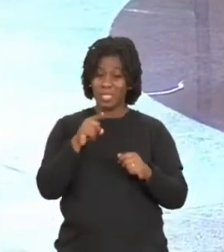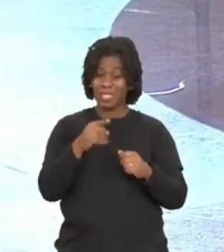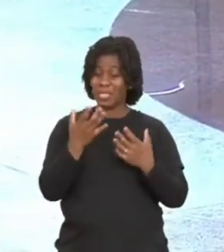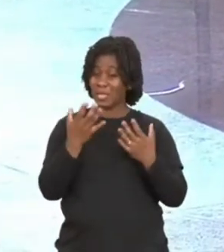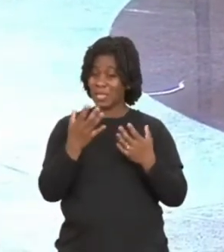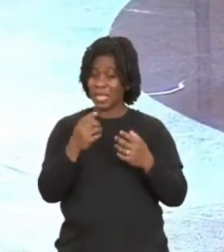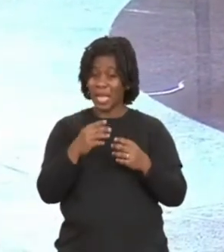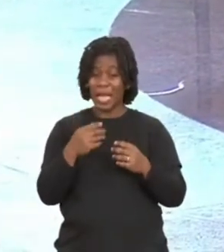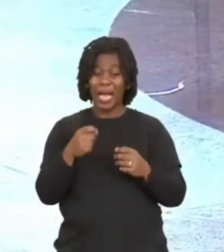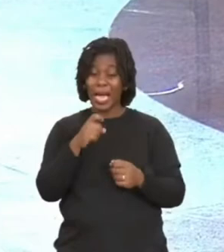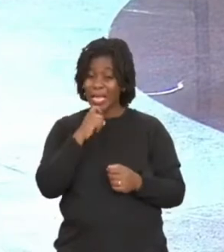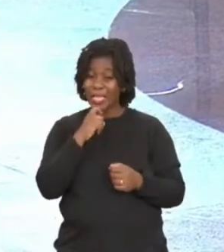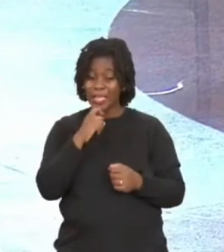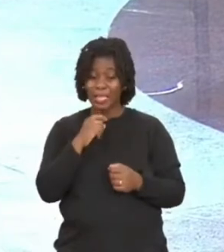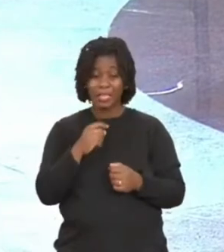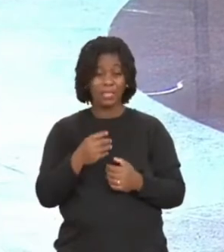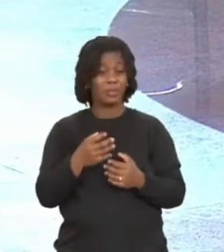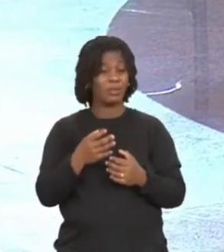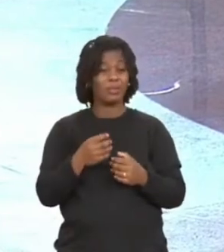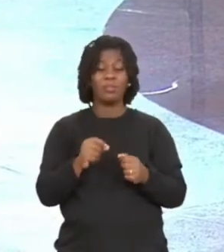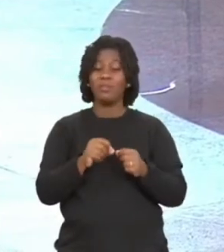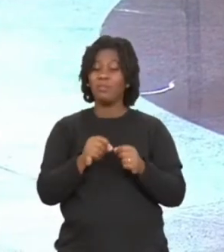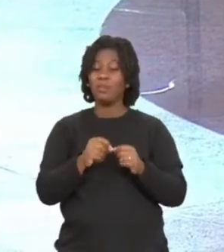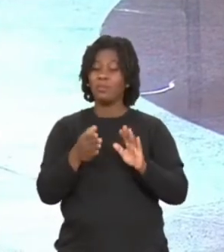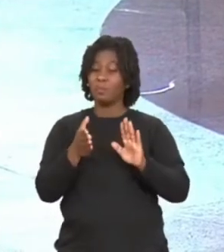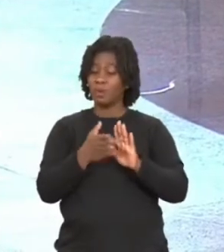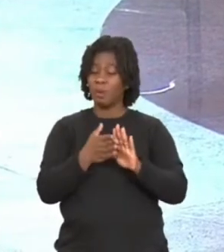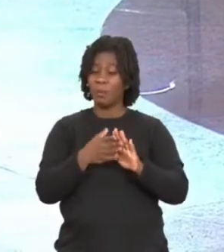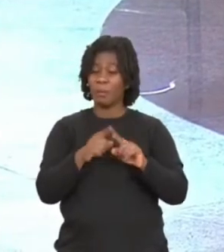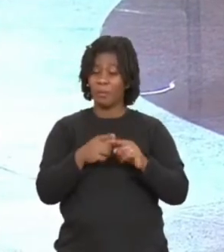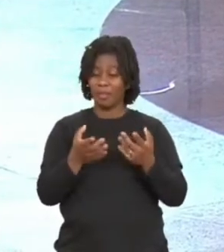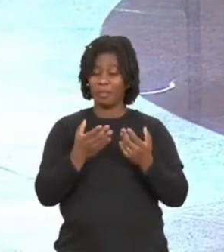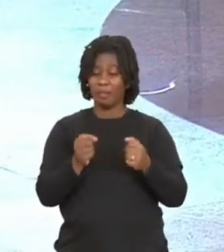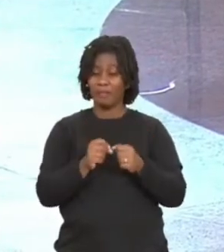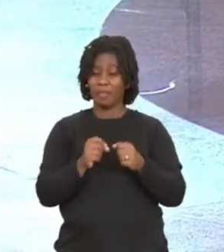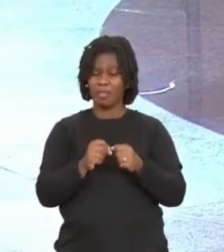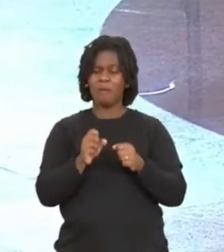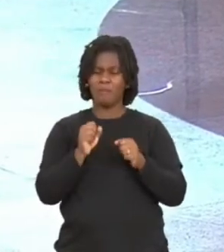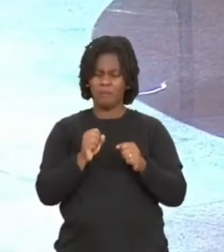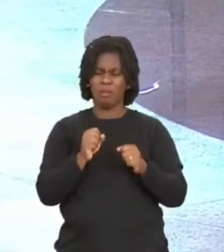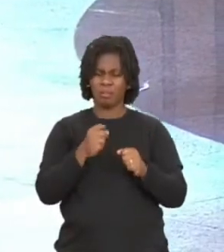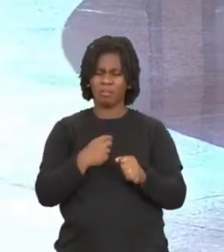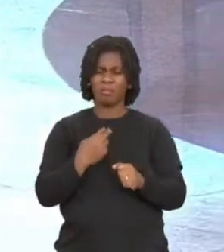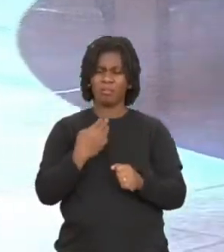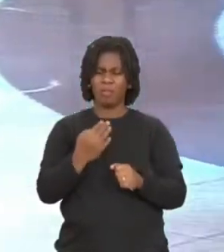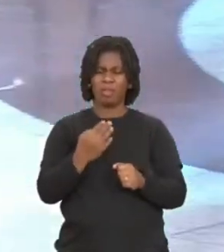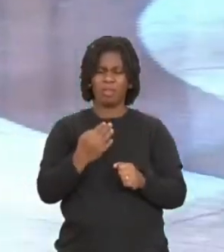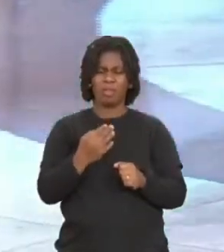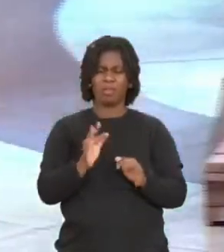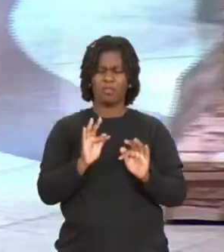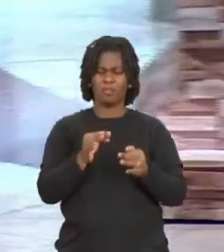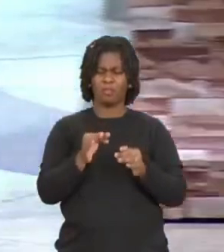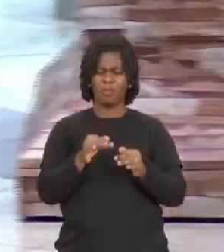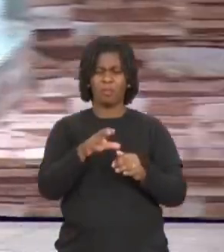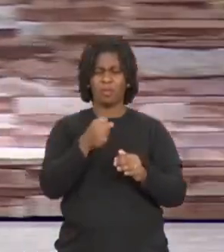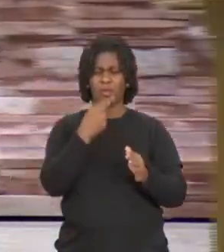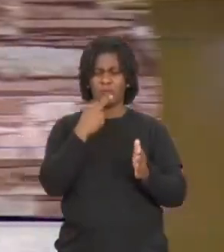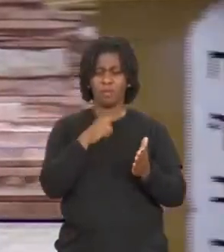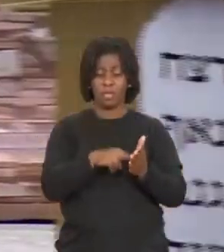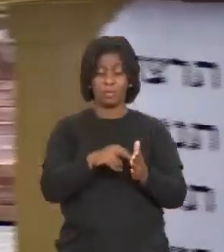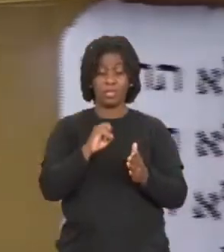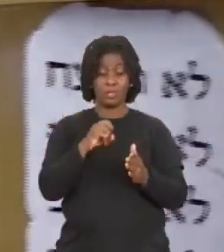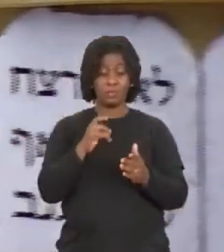o envelope, quando acabar eu vou colocar aqui, você pega. Se você não está trazendo o seu voto todo hoje,